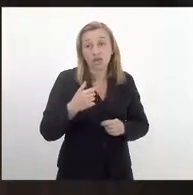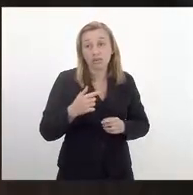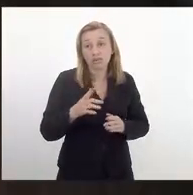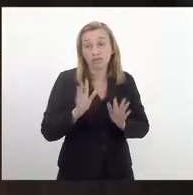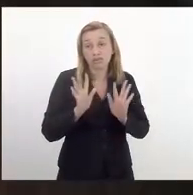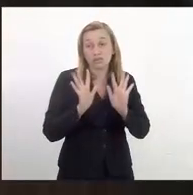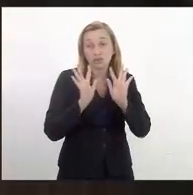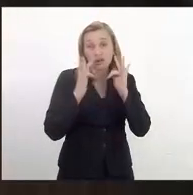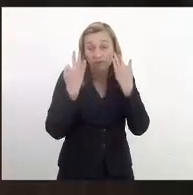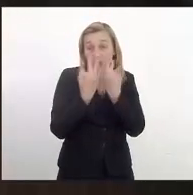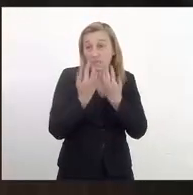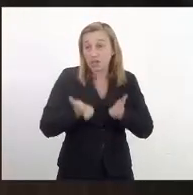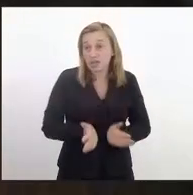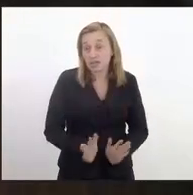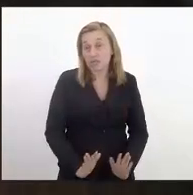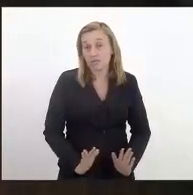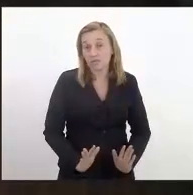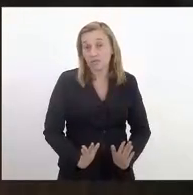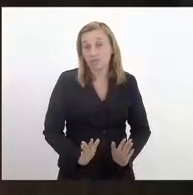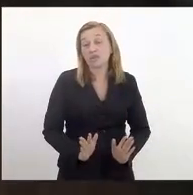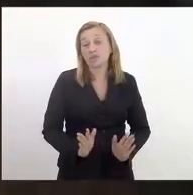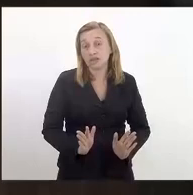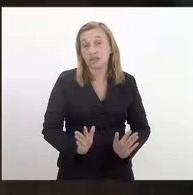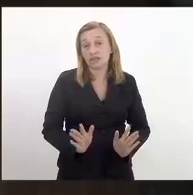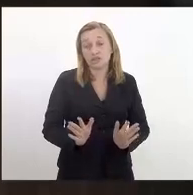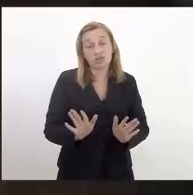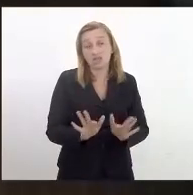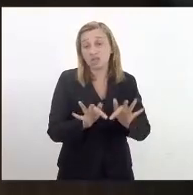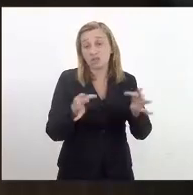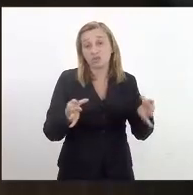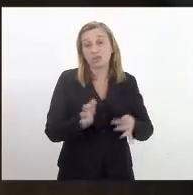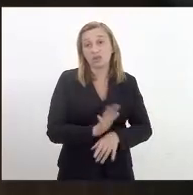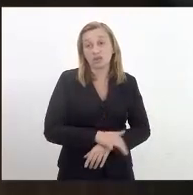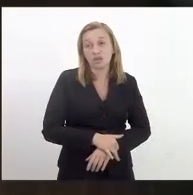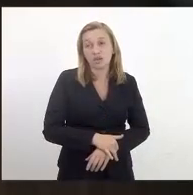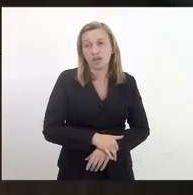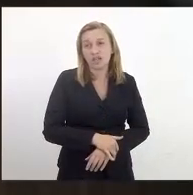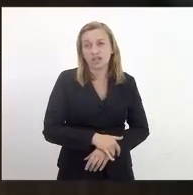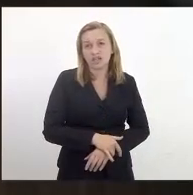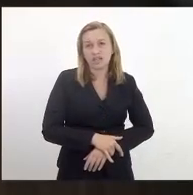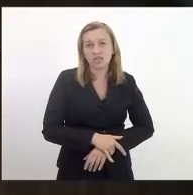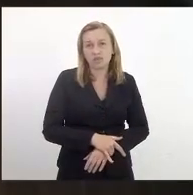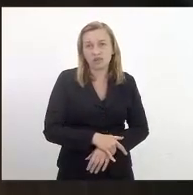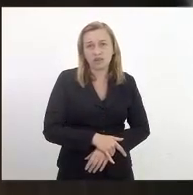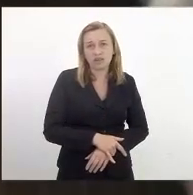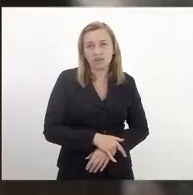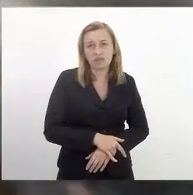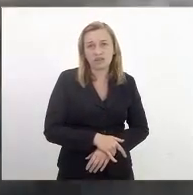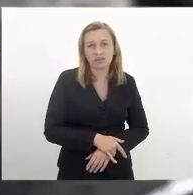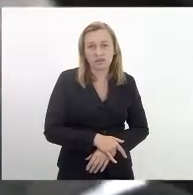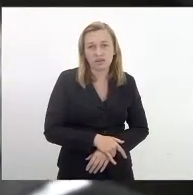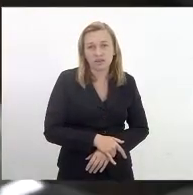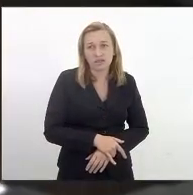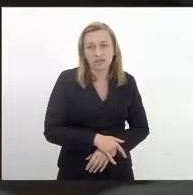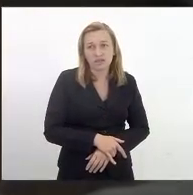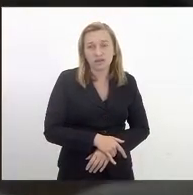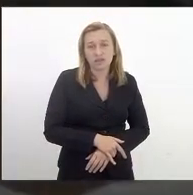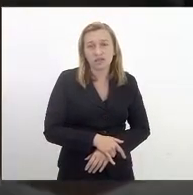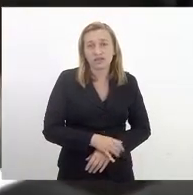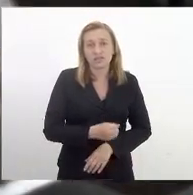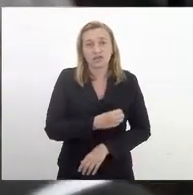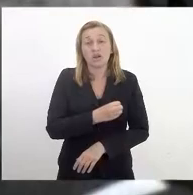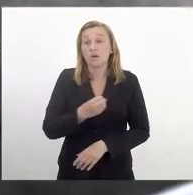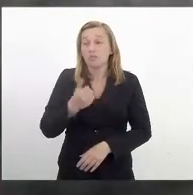família muito simples presidente o deputado Dionísio nasci Numa família muito simples sabe meu pai não concluiu o ensino médio